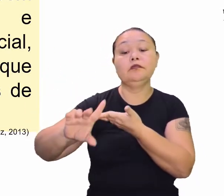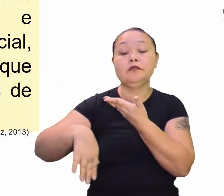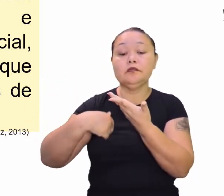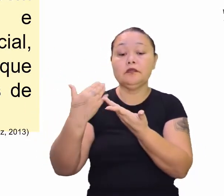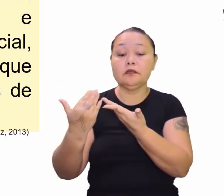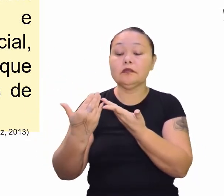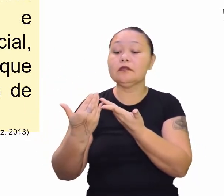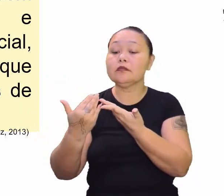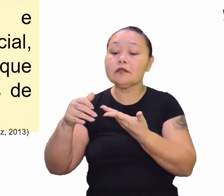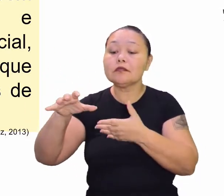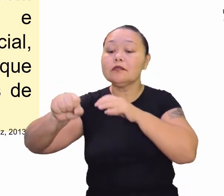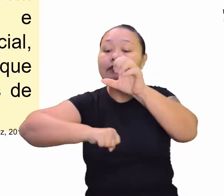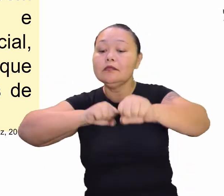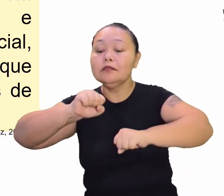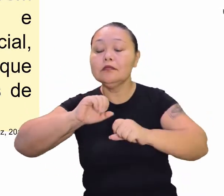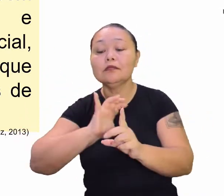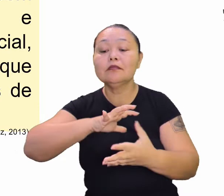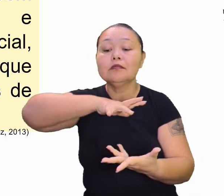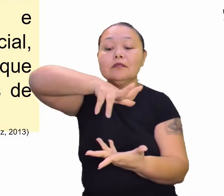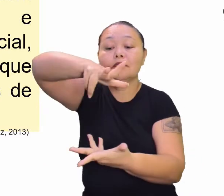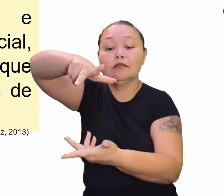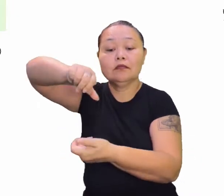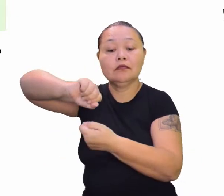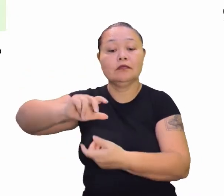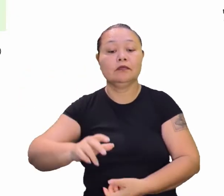nessa dominação econômica a nível mundial.